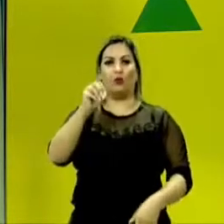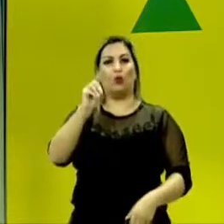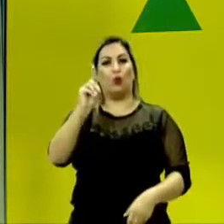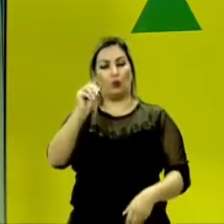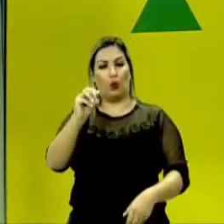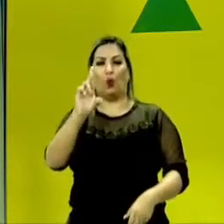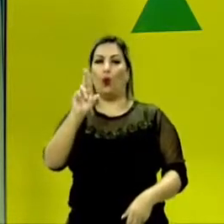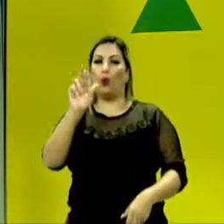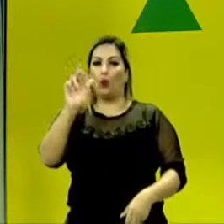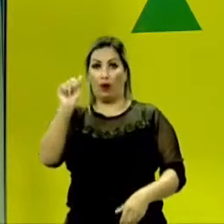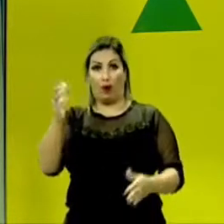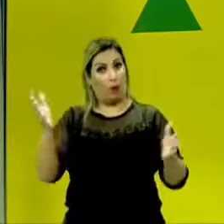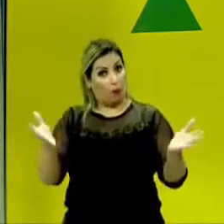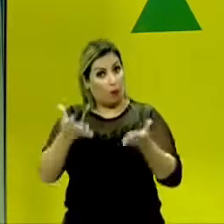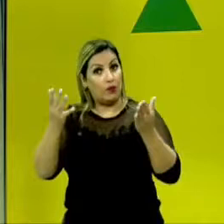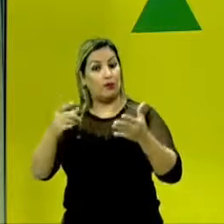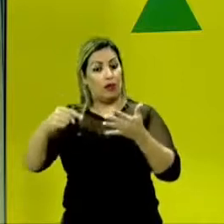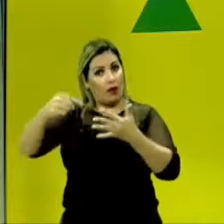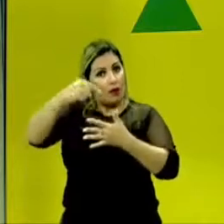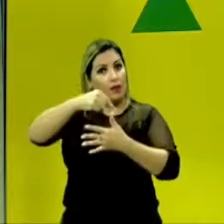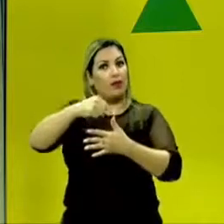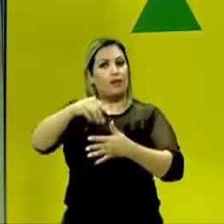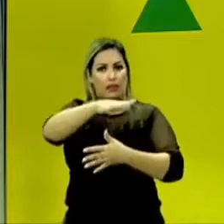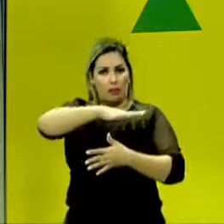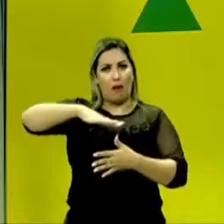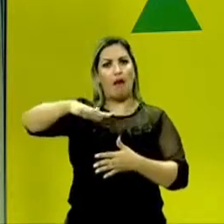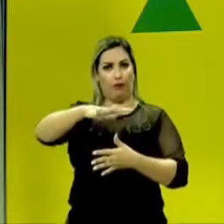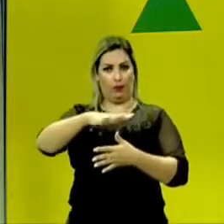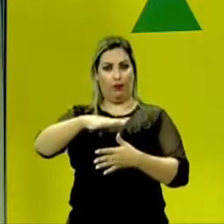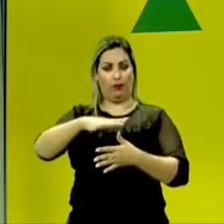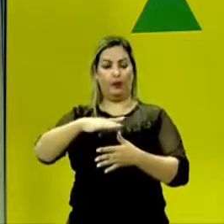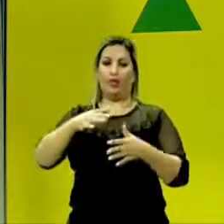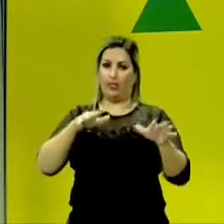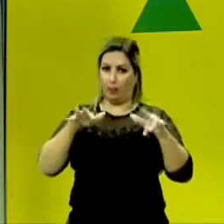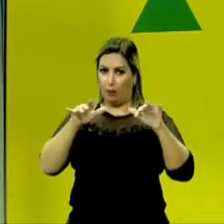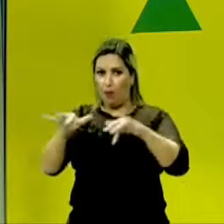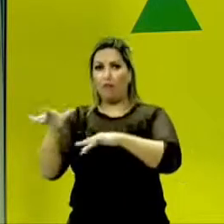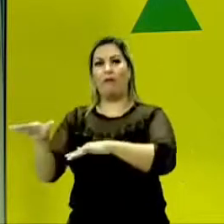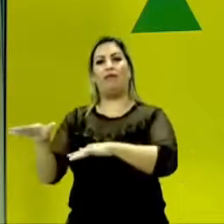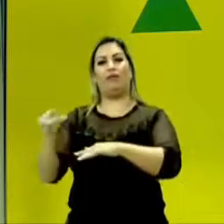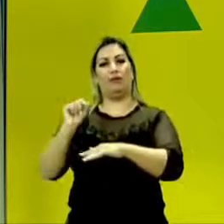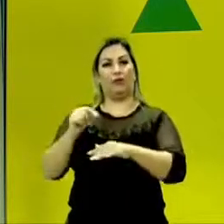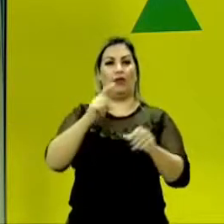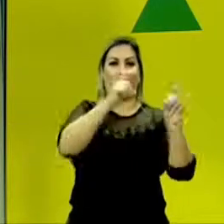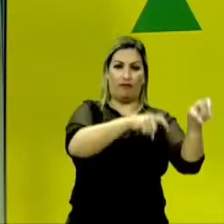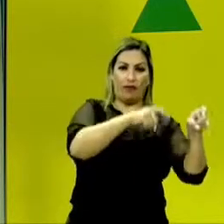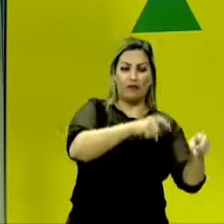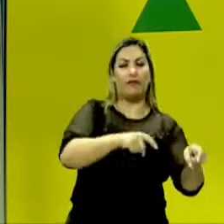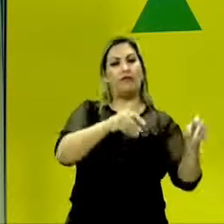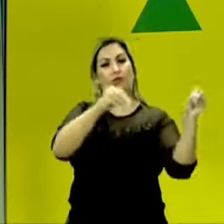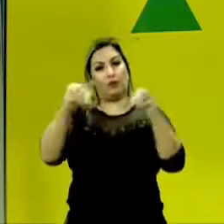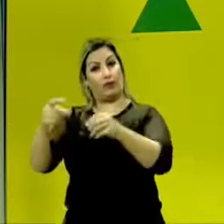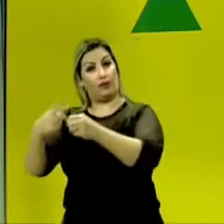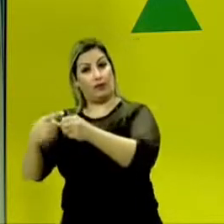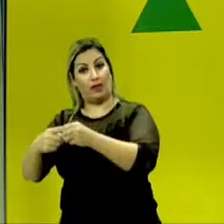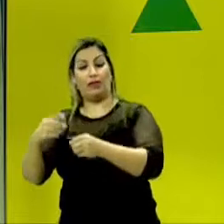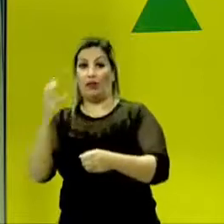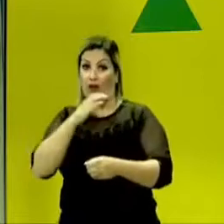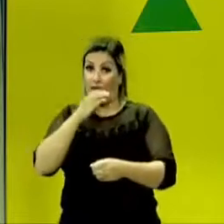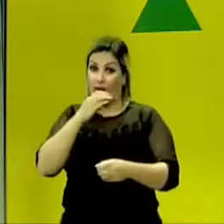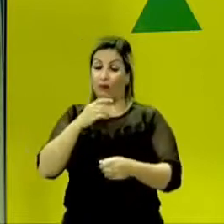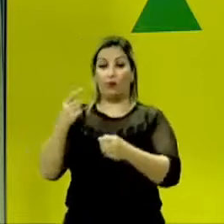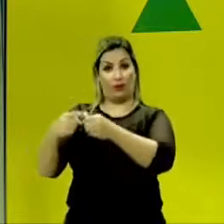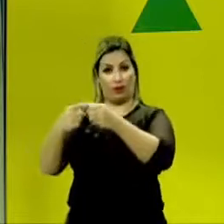por elementos associados a dinâmicas socioespaciais. Esse movimento foi responsável pela aceleração do processo de